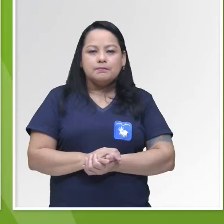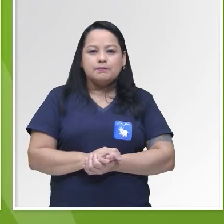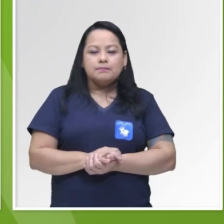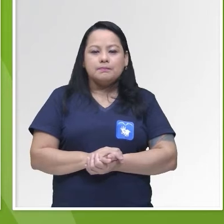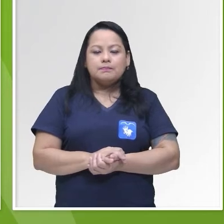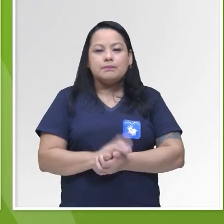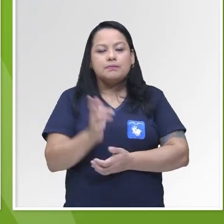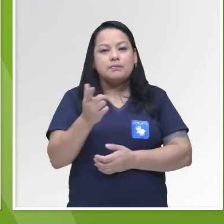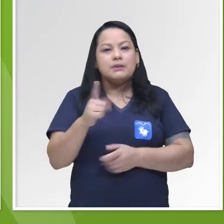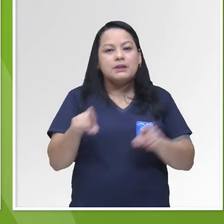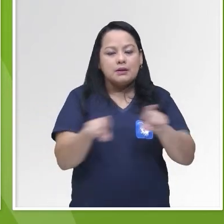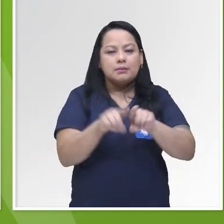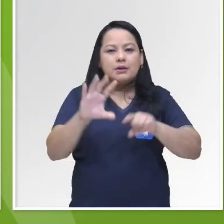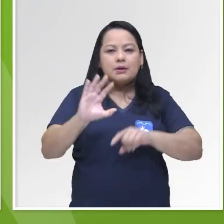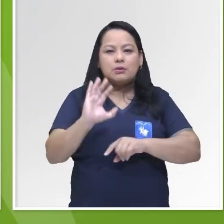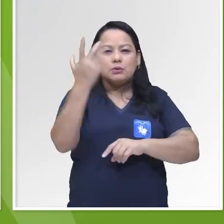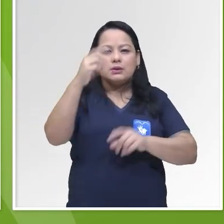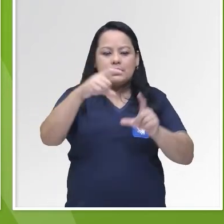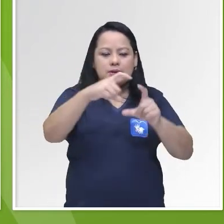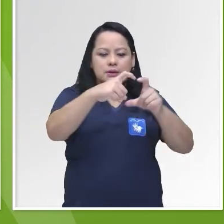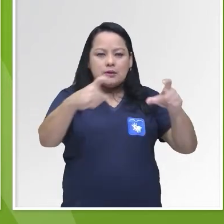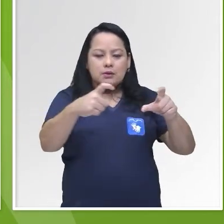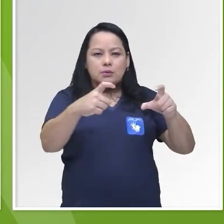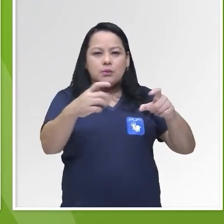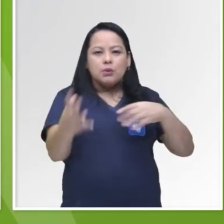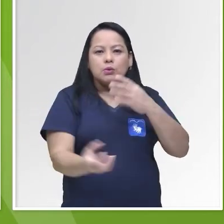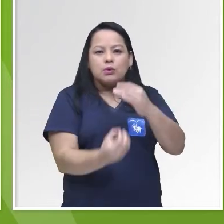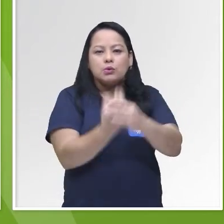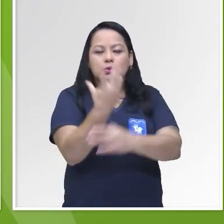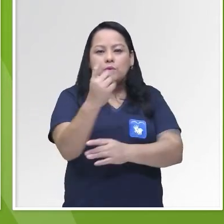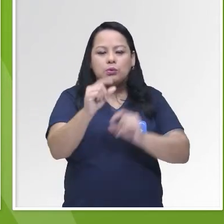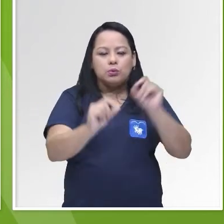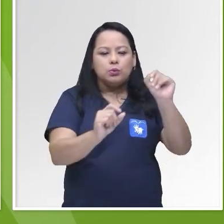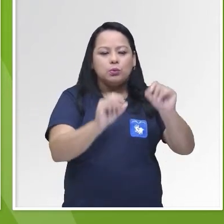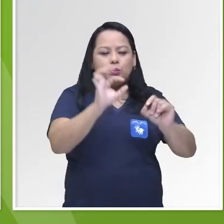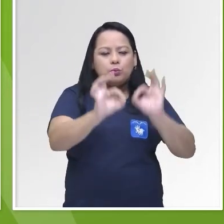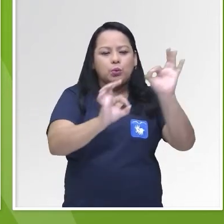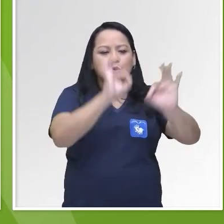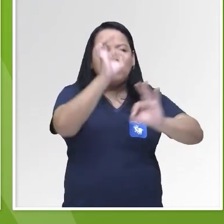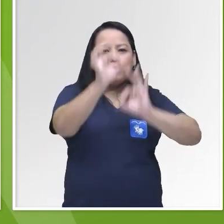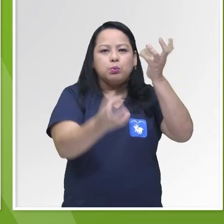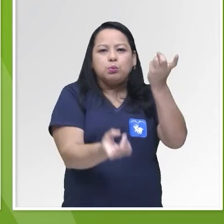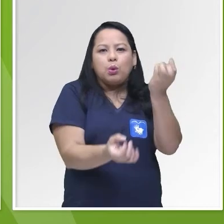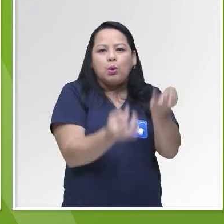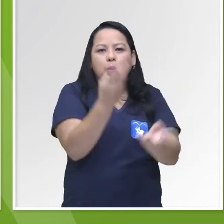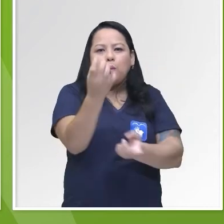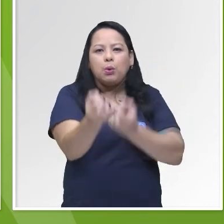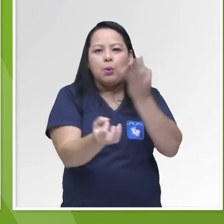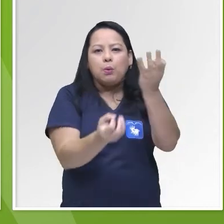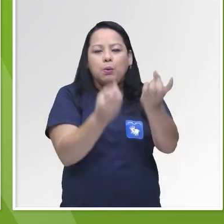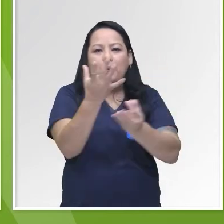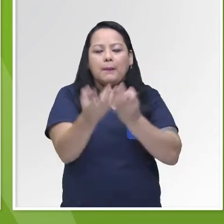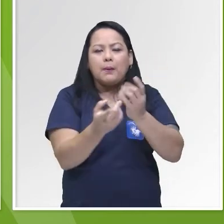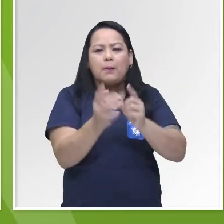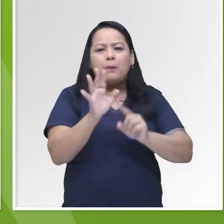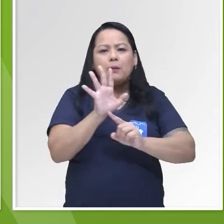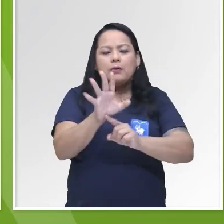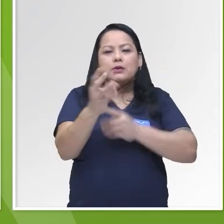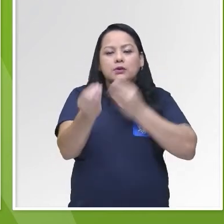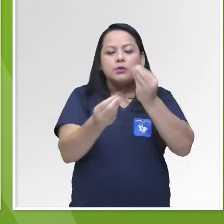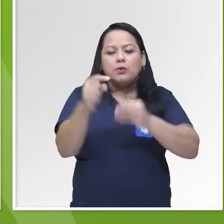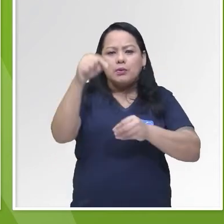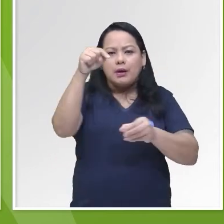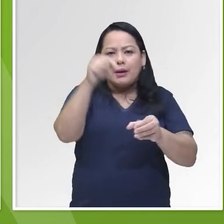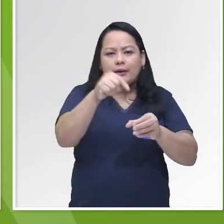e houve, né, na lâmina o aparecimento de bolinhas, né, indicando que ali